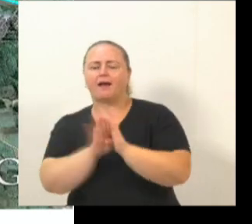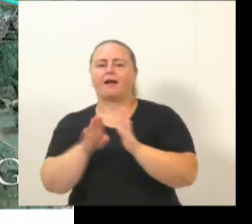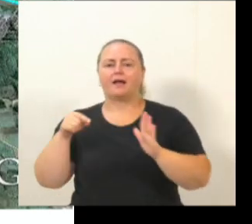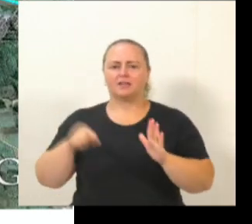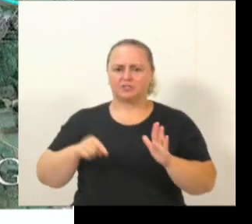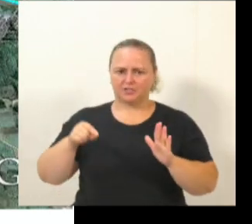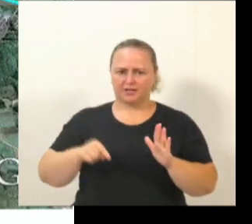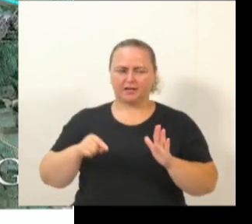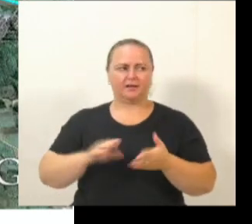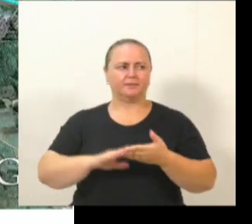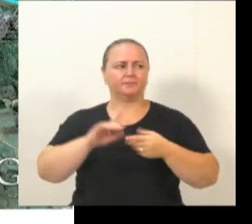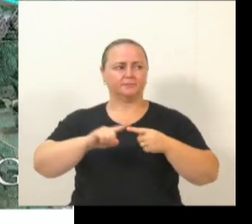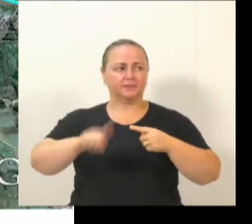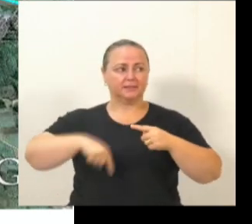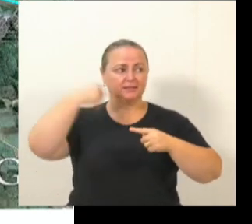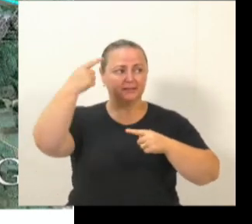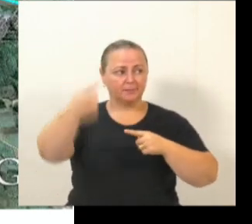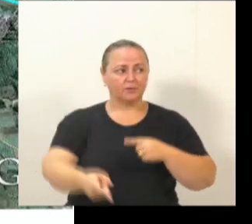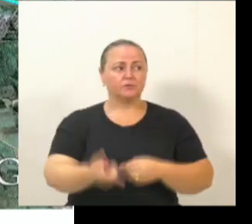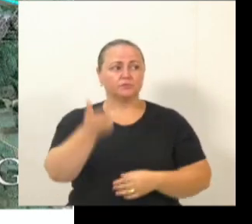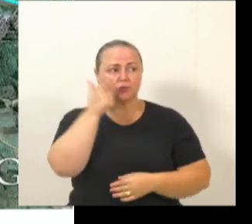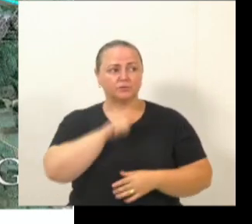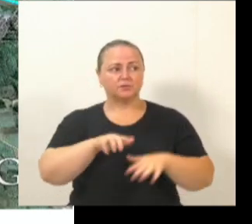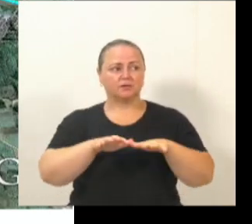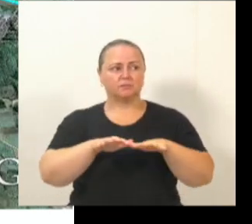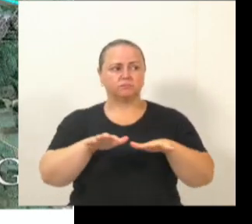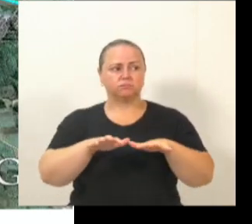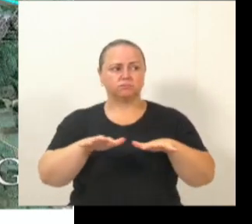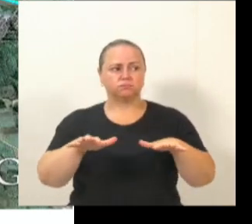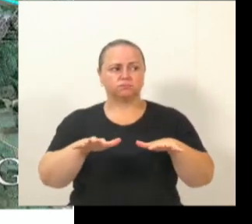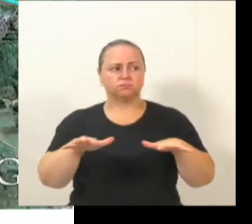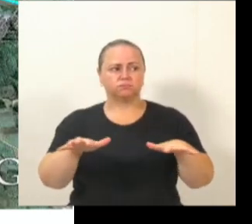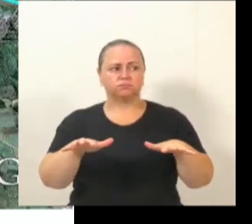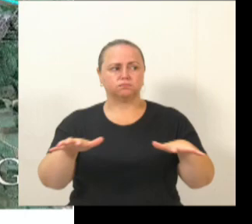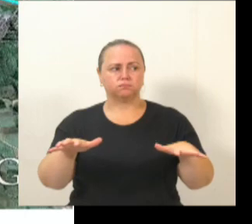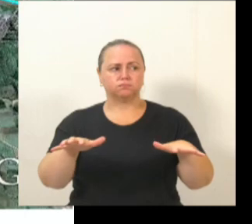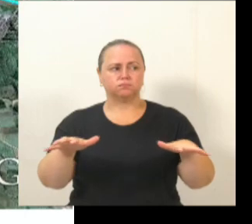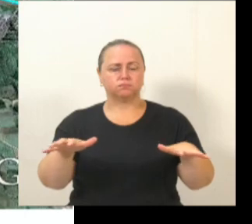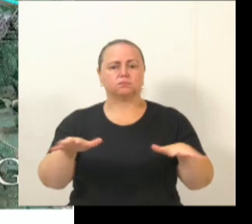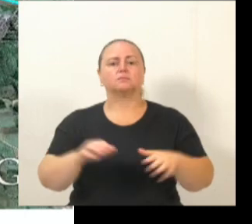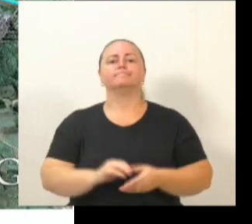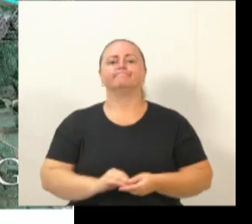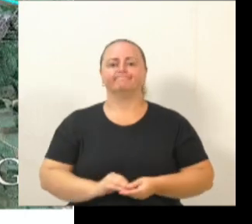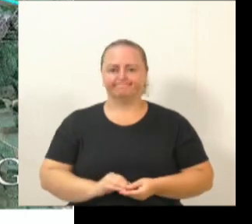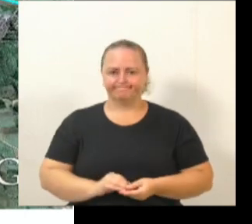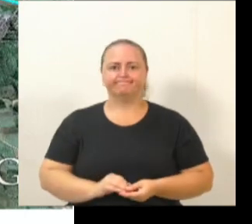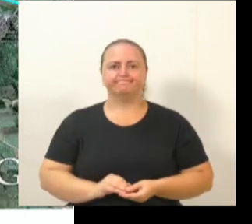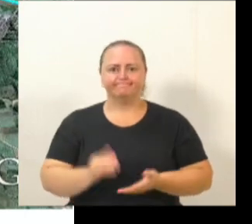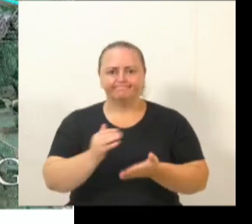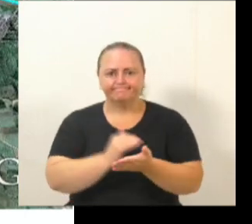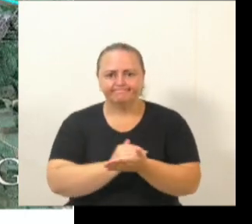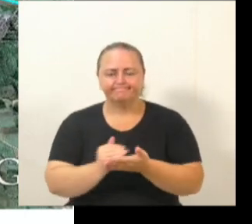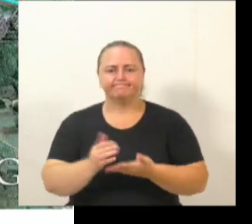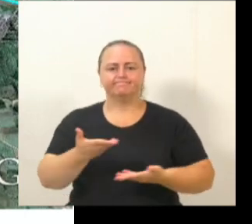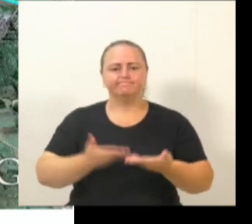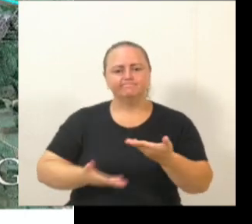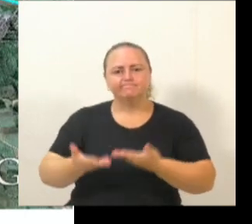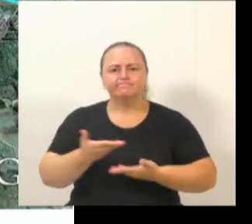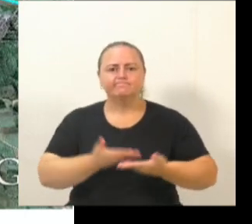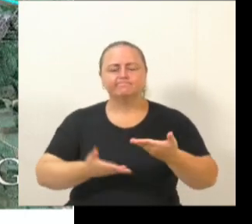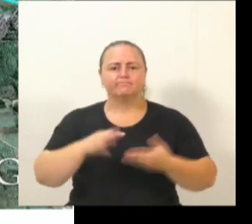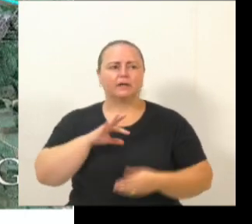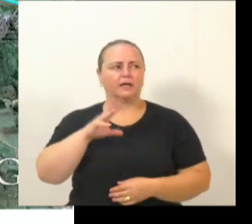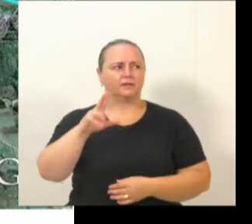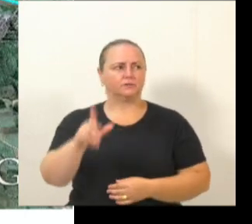que pudéssemos, então, avançar, de ter como seguir com o processo e ter como começar a tratar o esgoto na cidade. Assim foi feito.